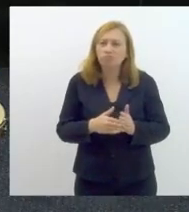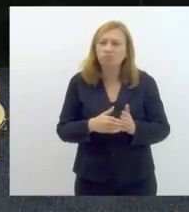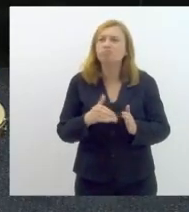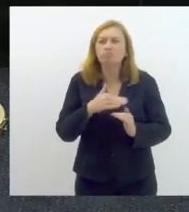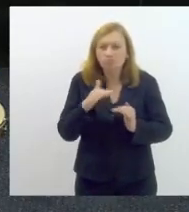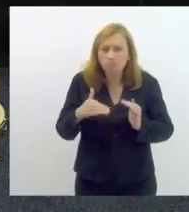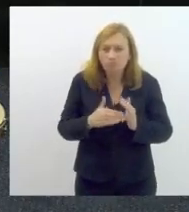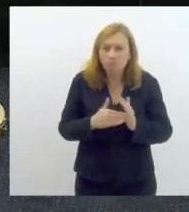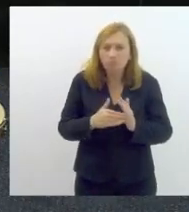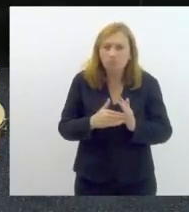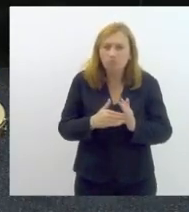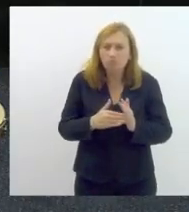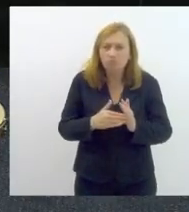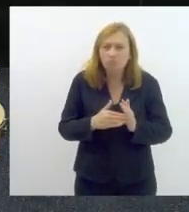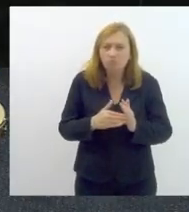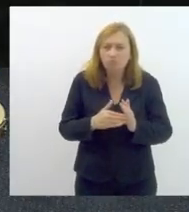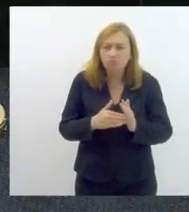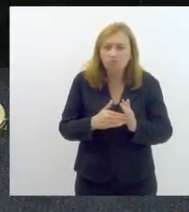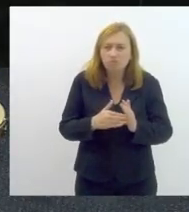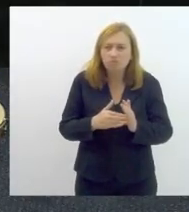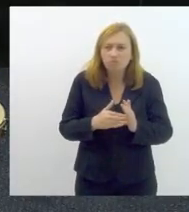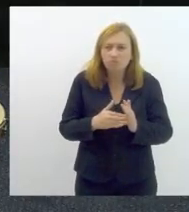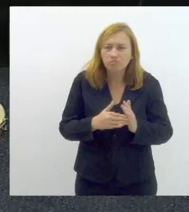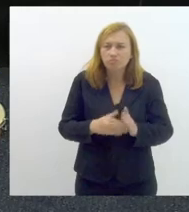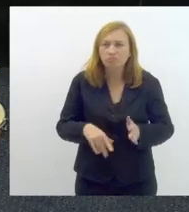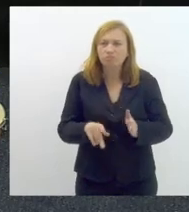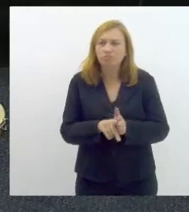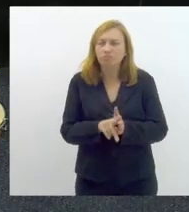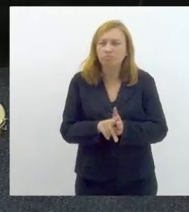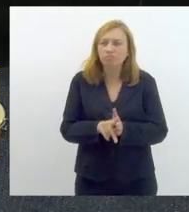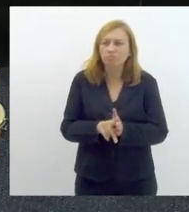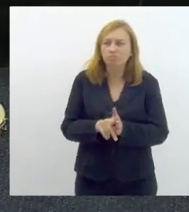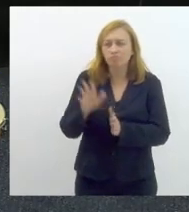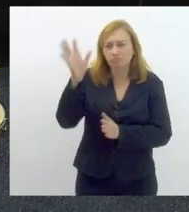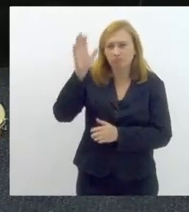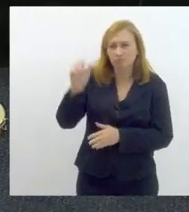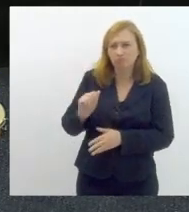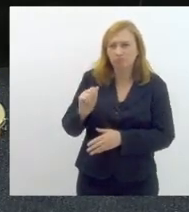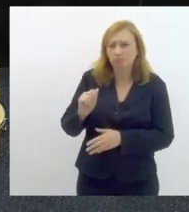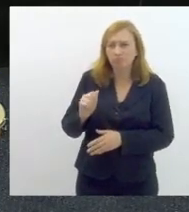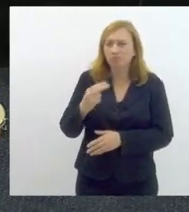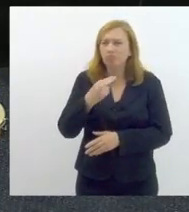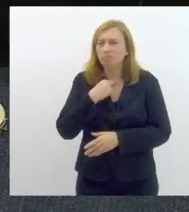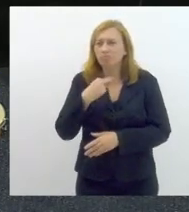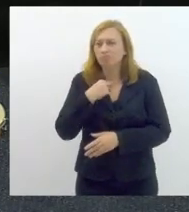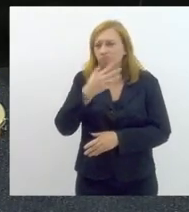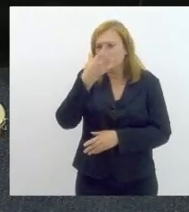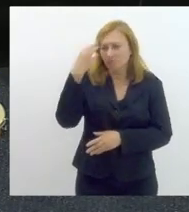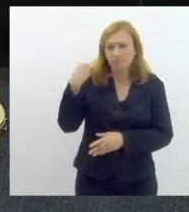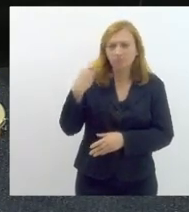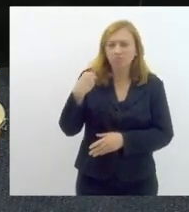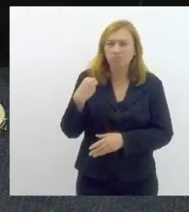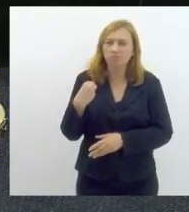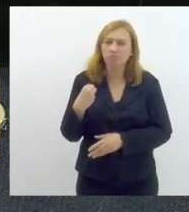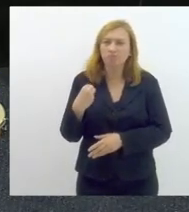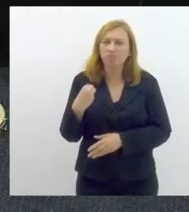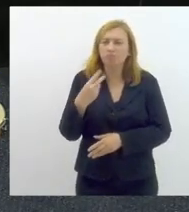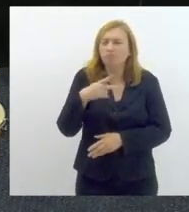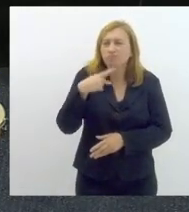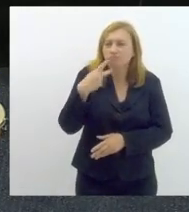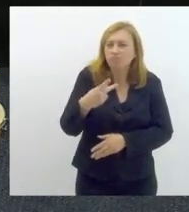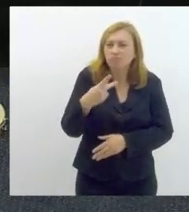todos nós somos da raça humana. Nós não podemos deixar que uma fala